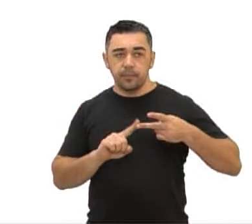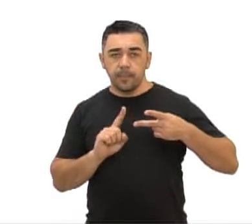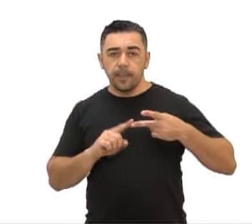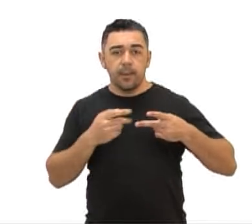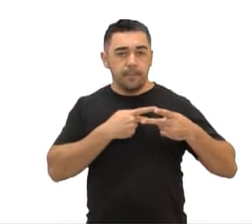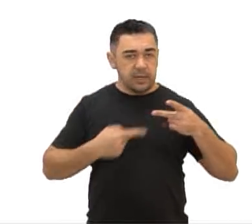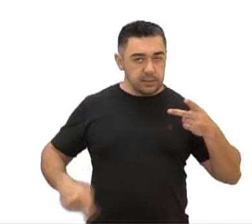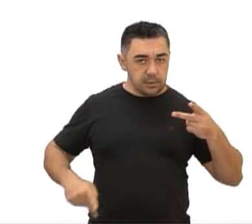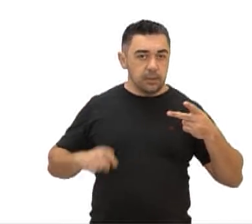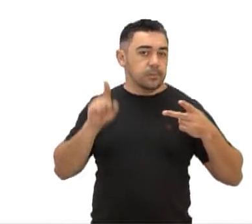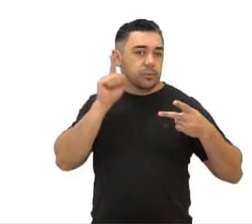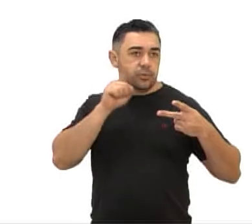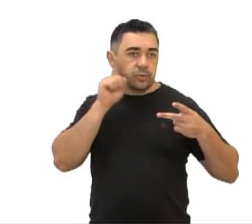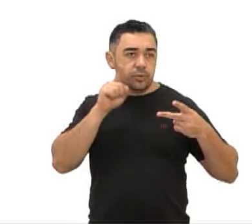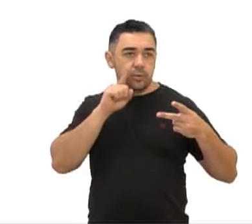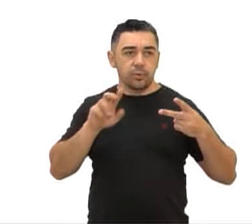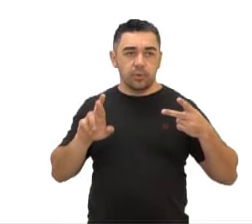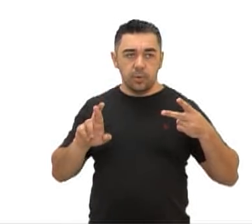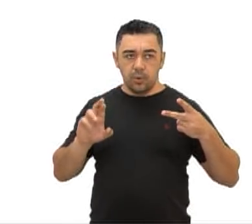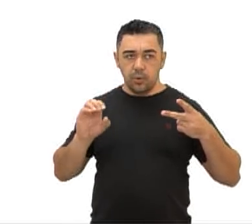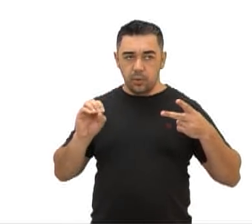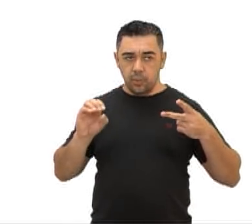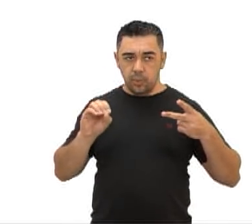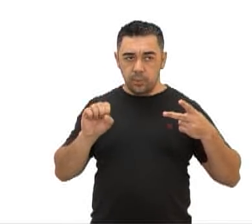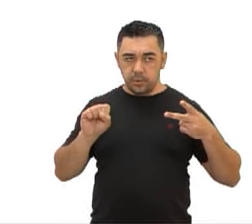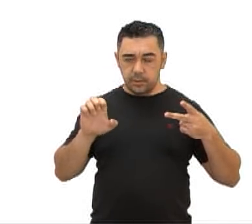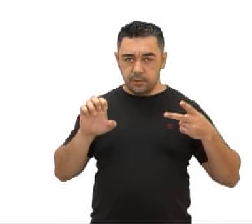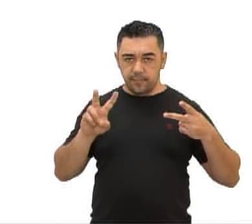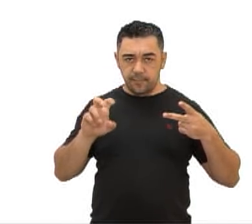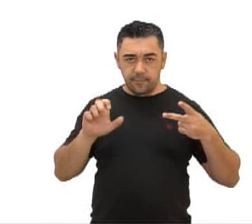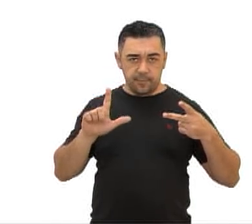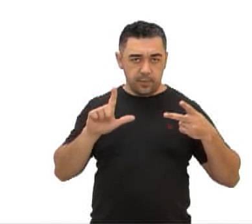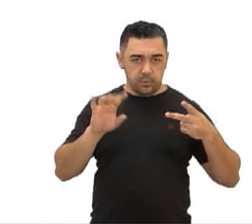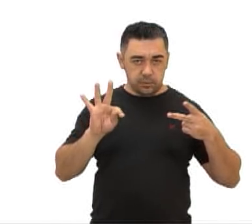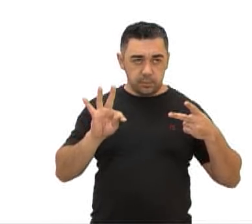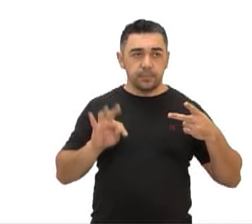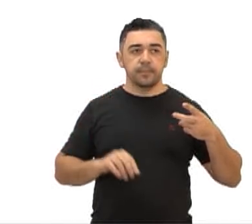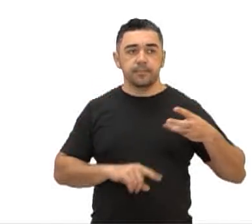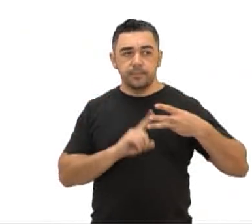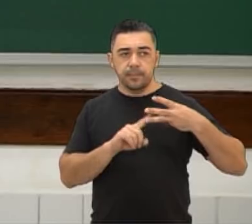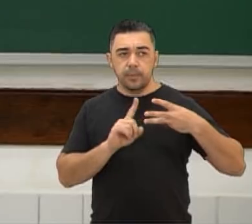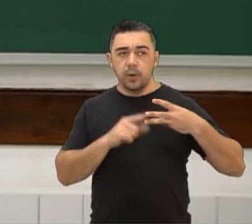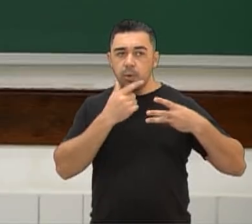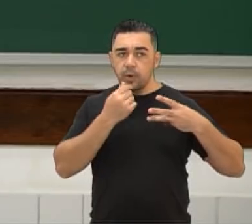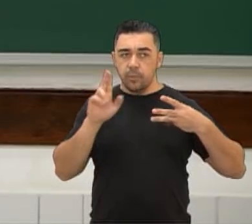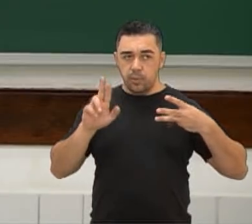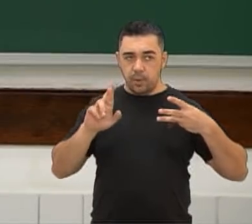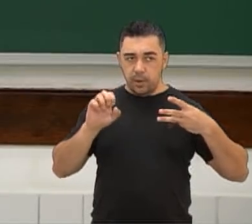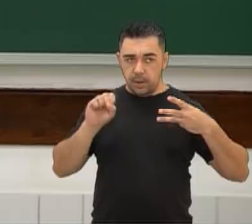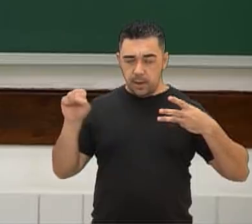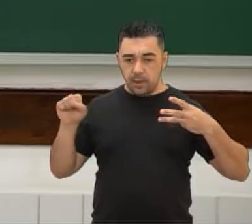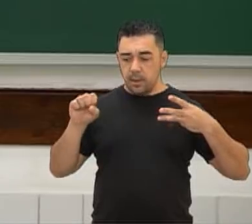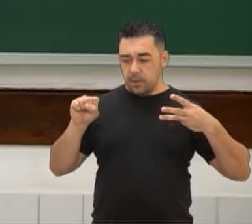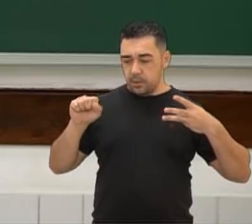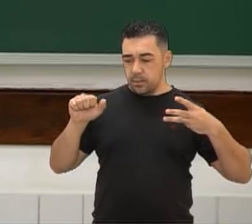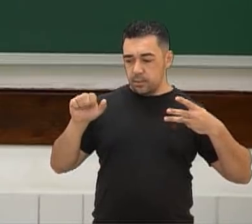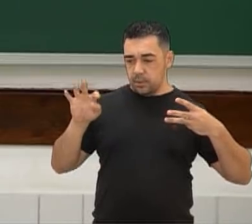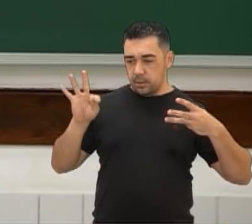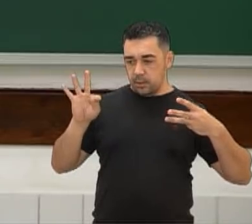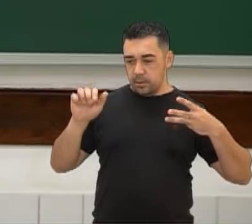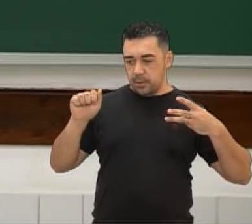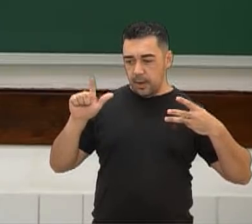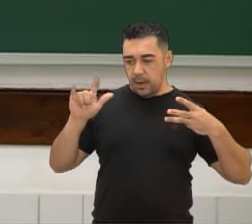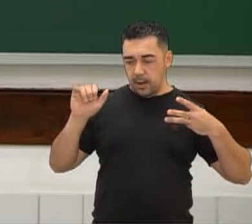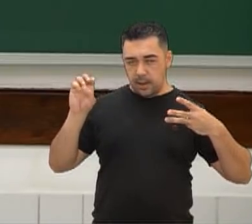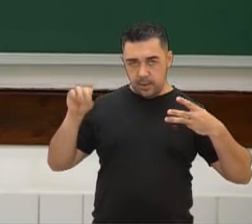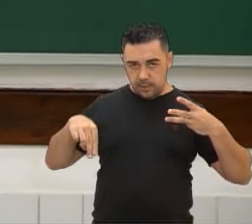a gente já falou dele desde o New Deal, tá lembrado? E ainda o Stalin na União Soviética, que a gente já falou também desde